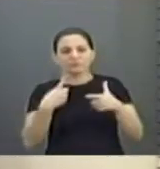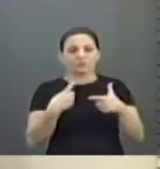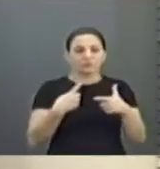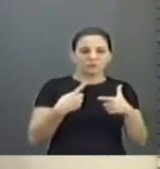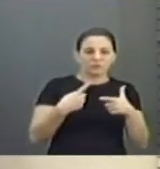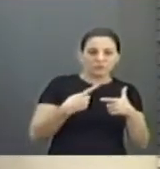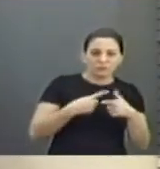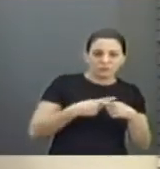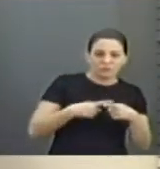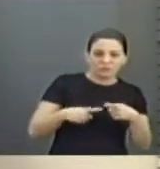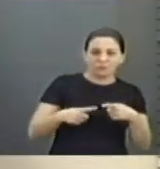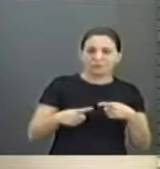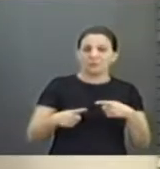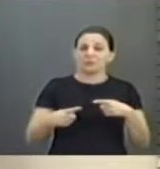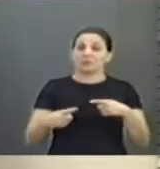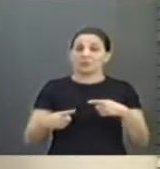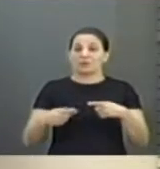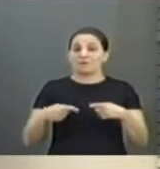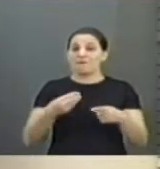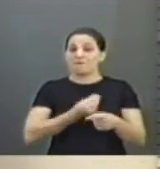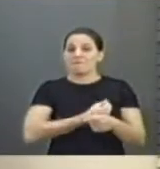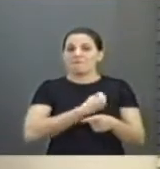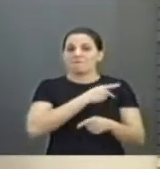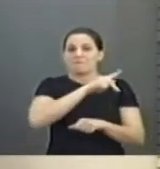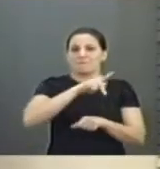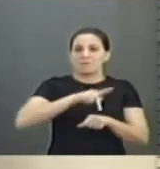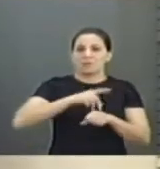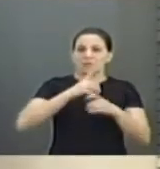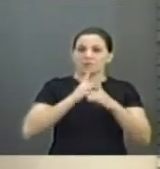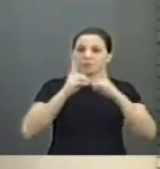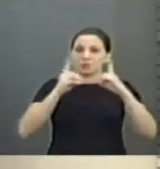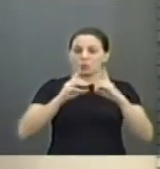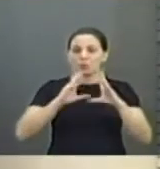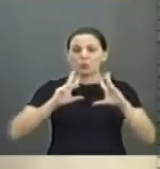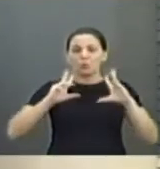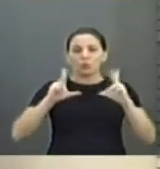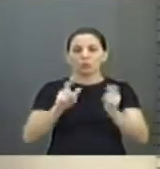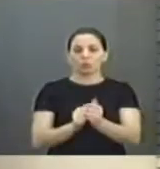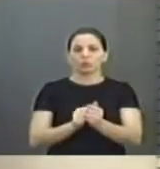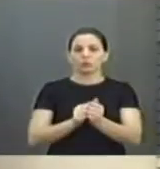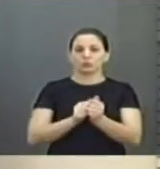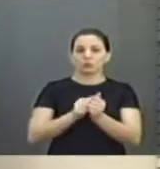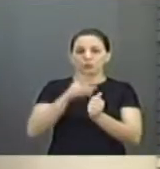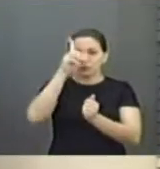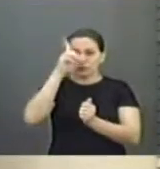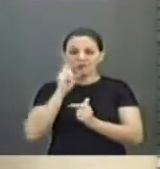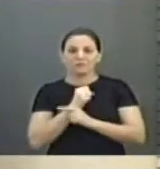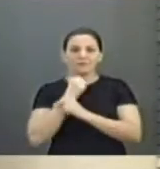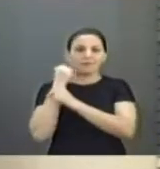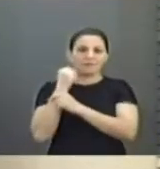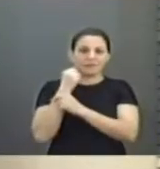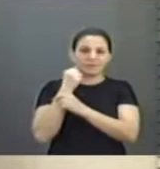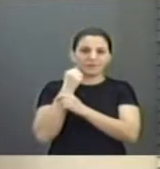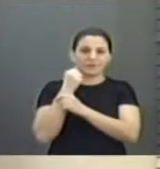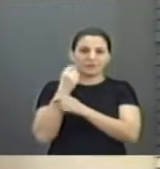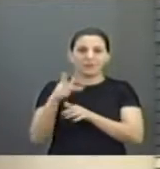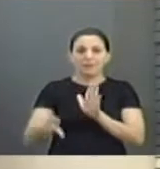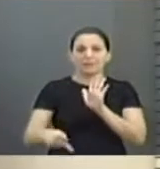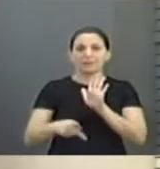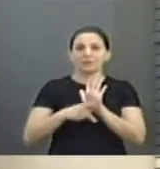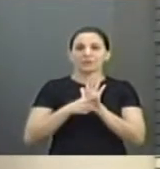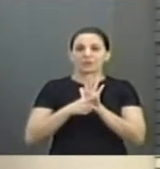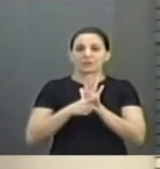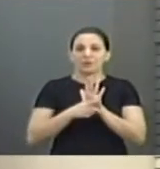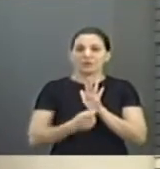país democrático onde todo mundo tem o direito de defesa. E eu acho extremamente estranho se